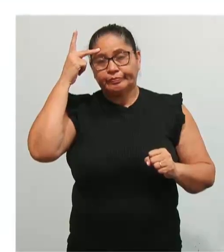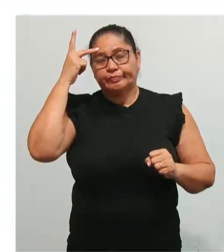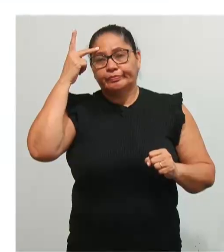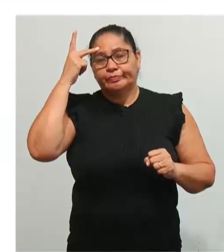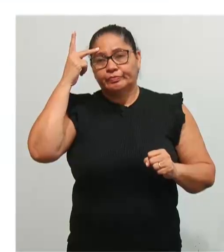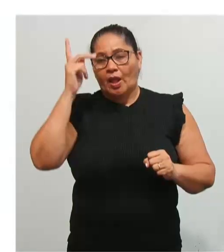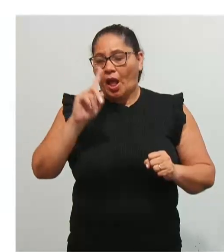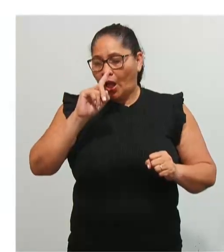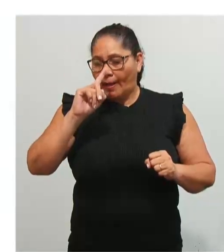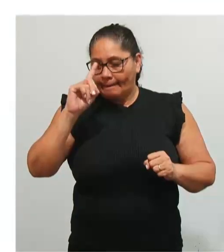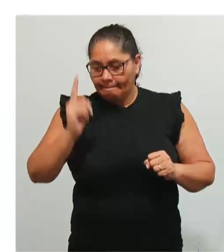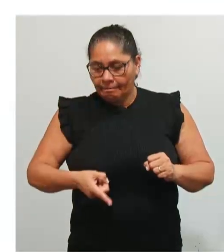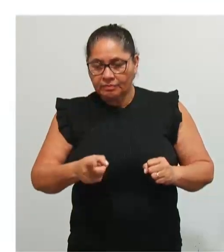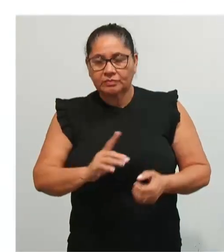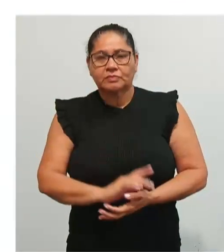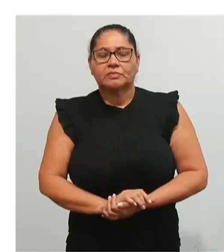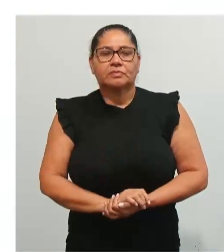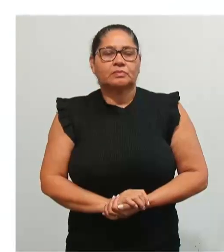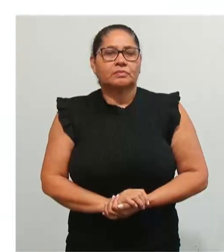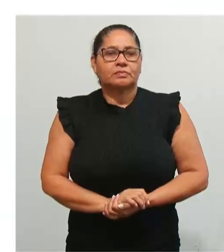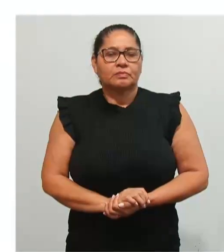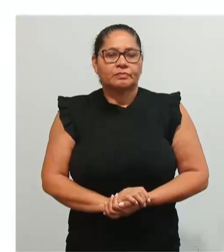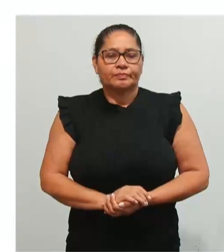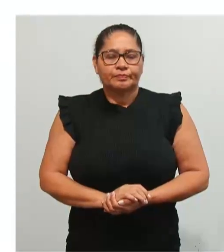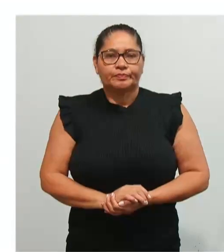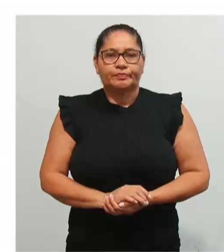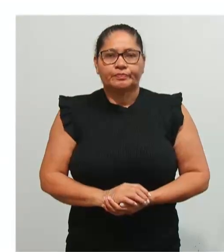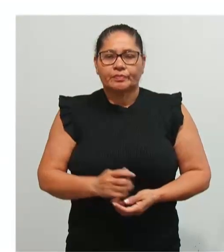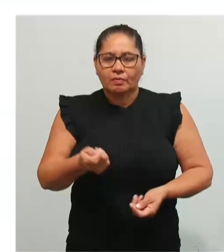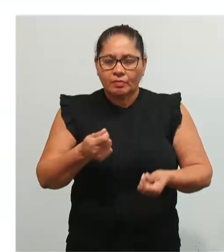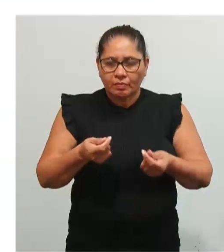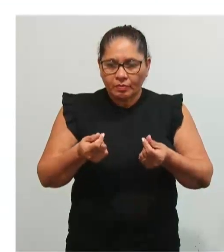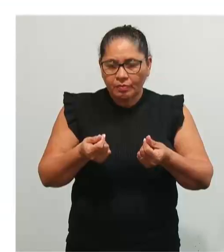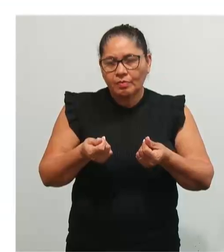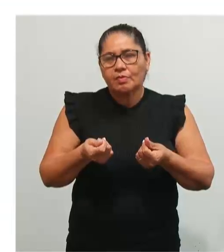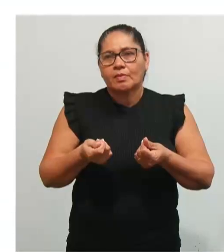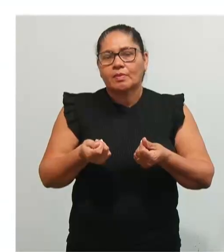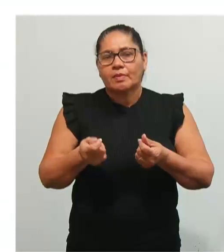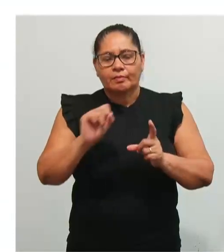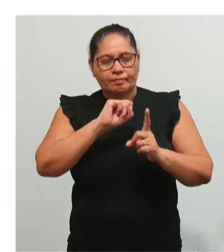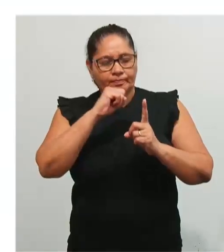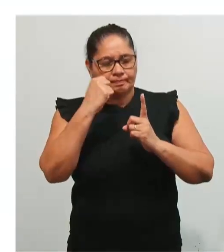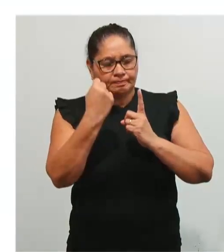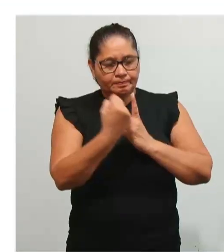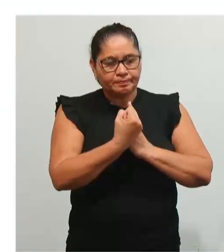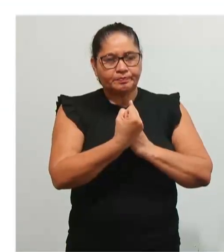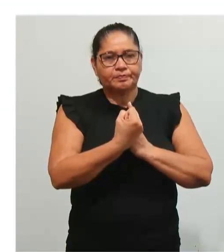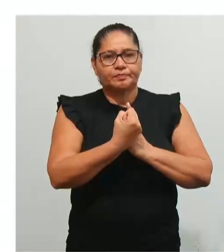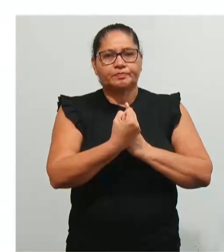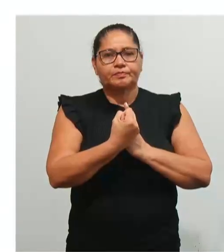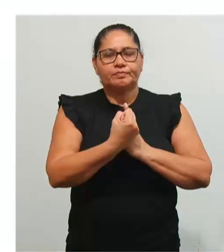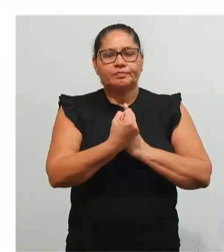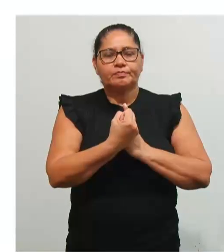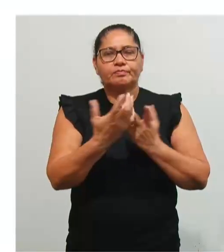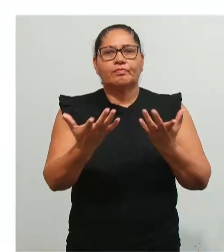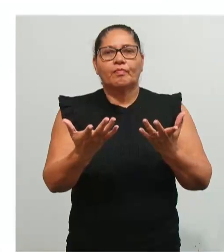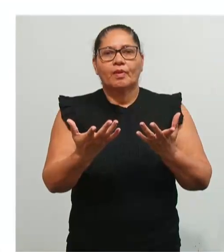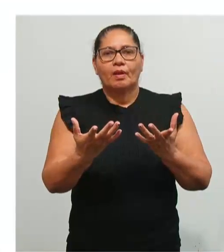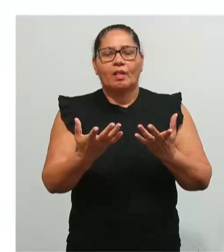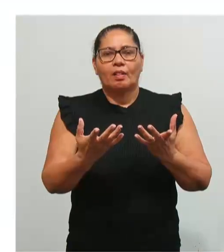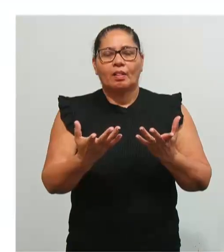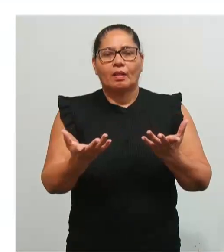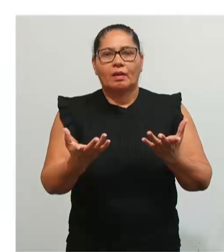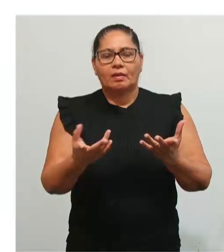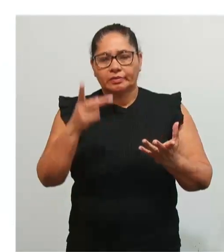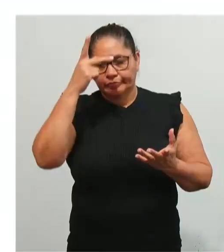governados, e aos processos de negociação entre os atores sociais, além da descentralização da autoridade e